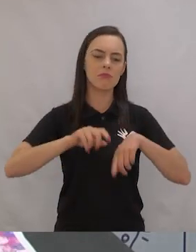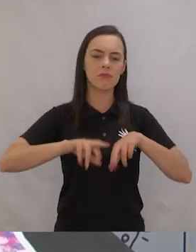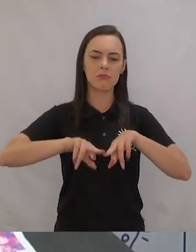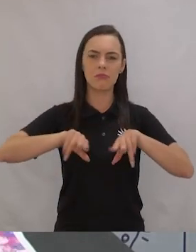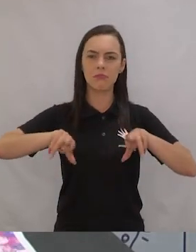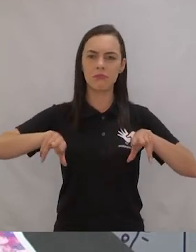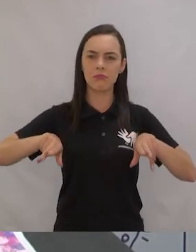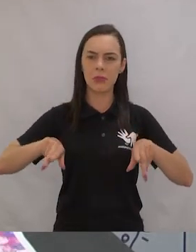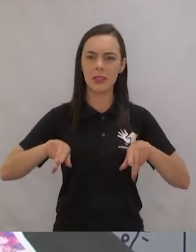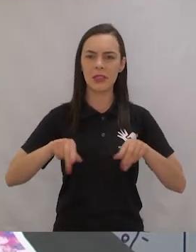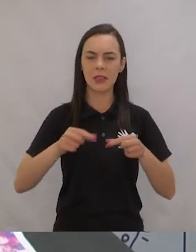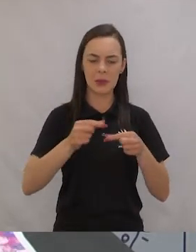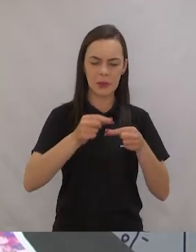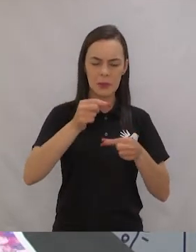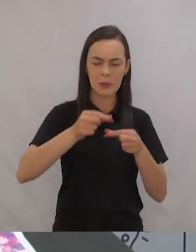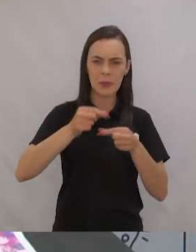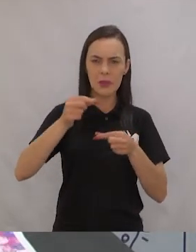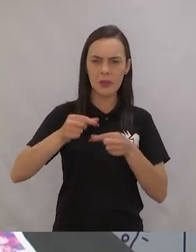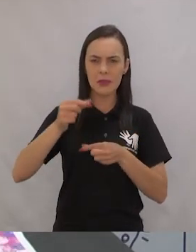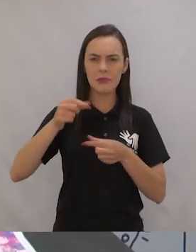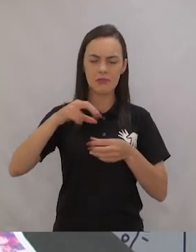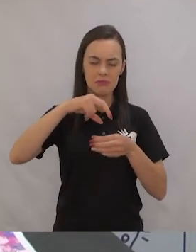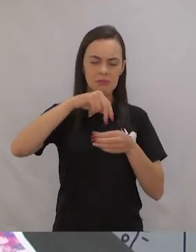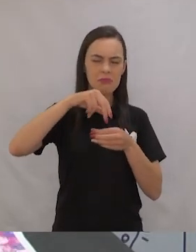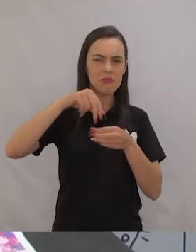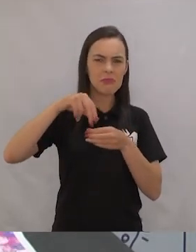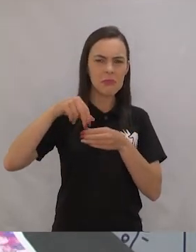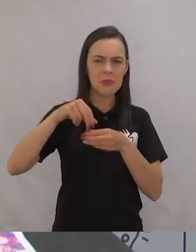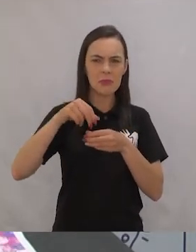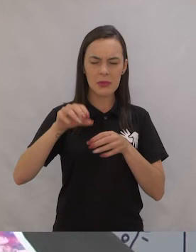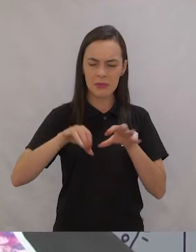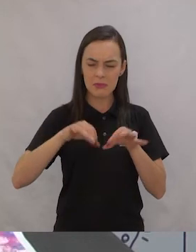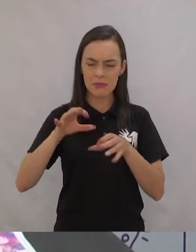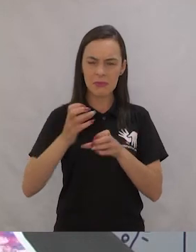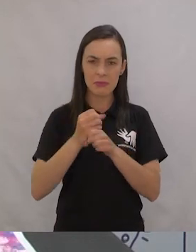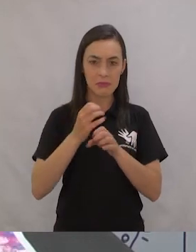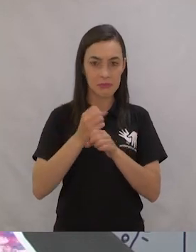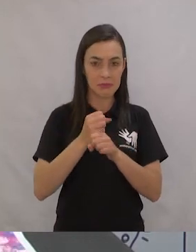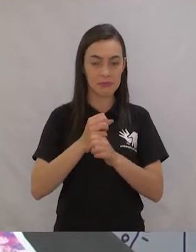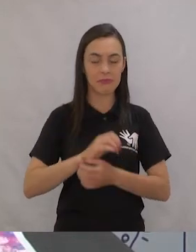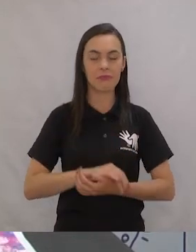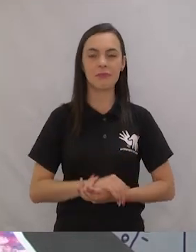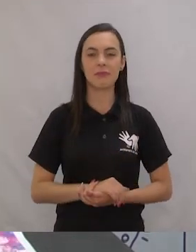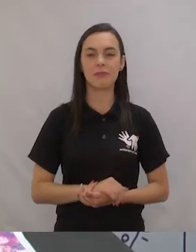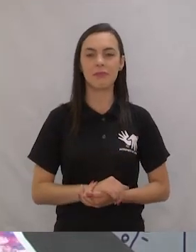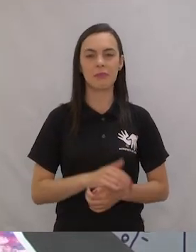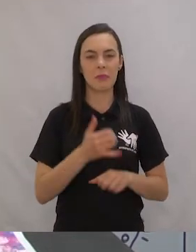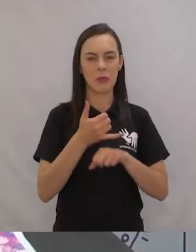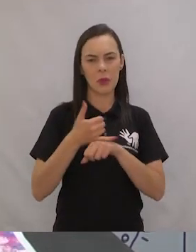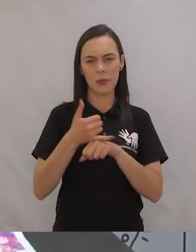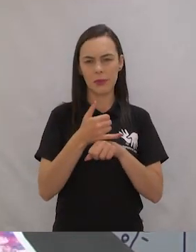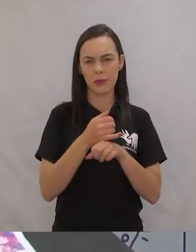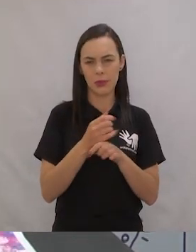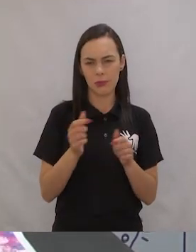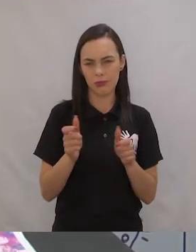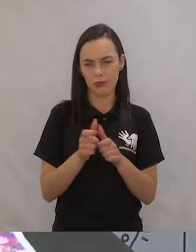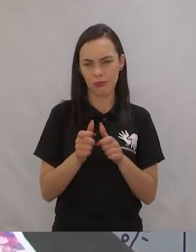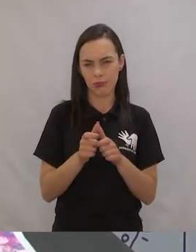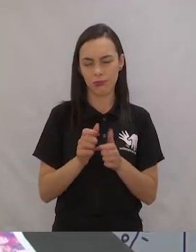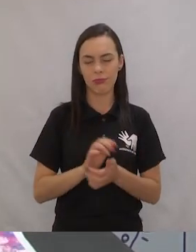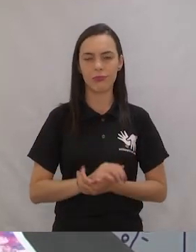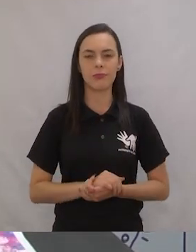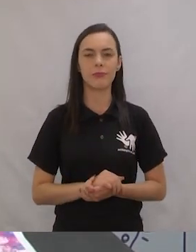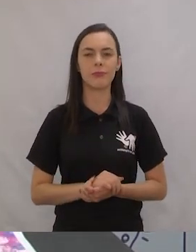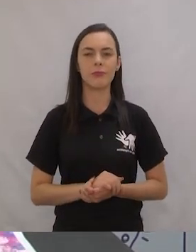algum material, palito, tampinhas que vocês, né, têm em casa. Objetos